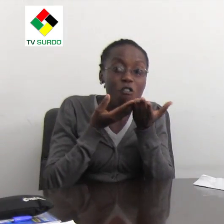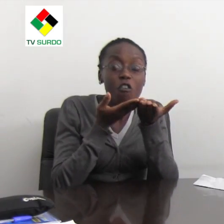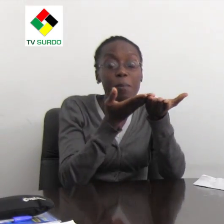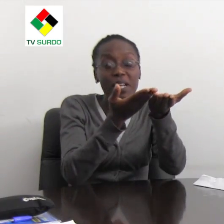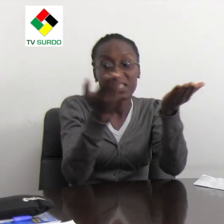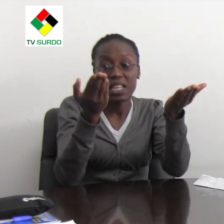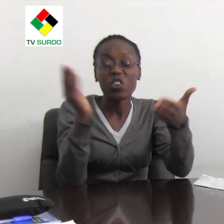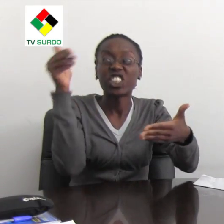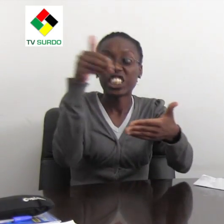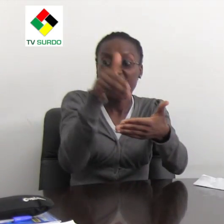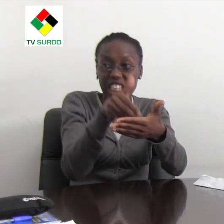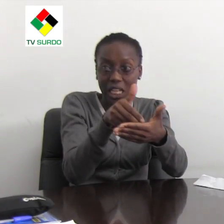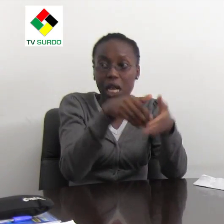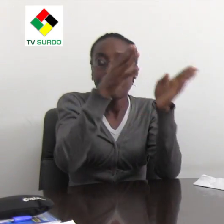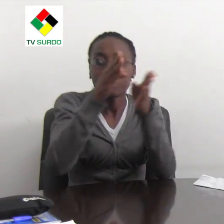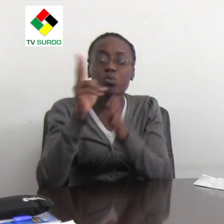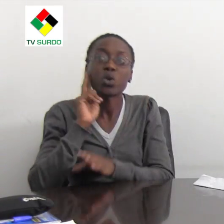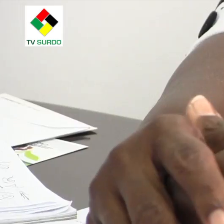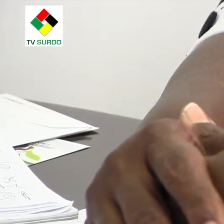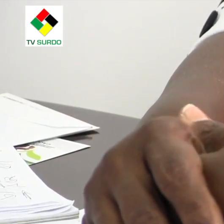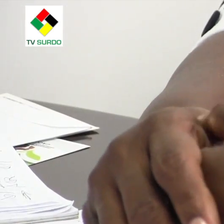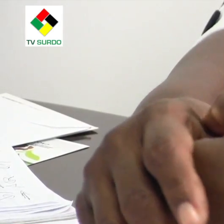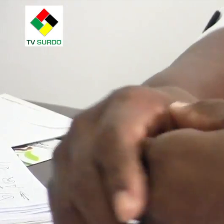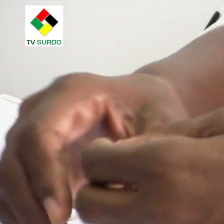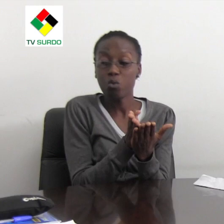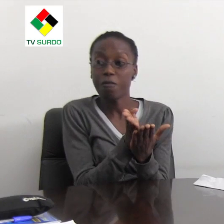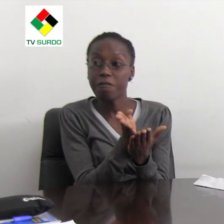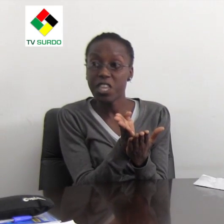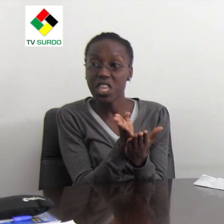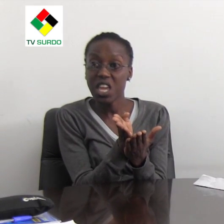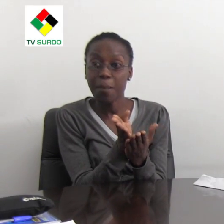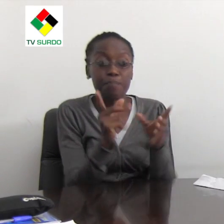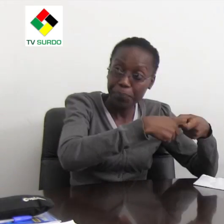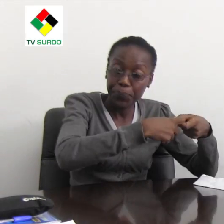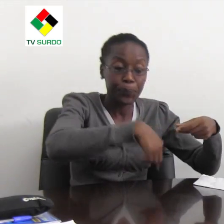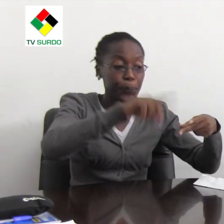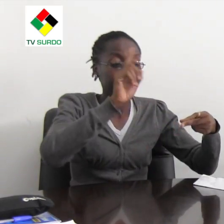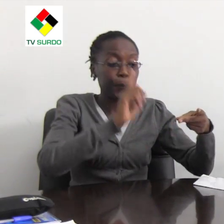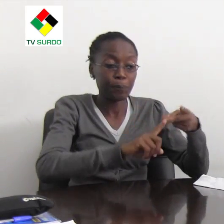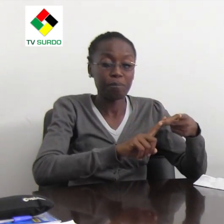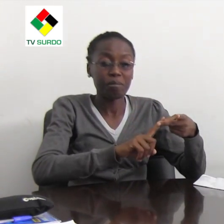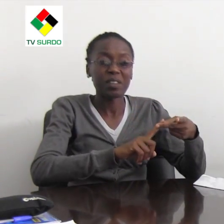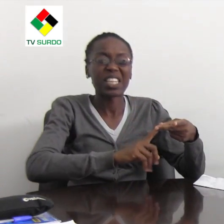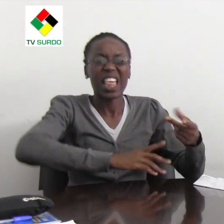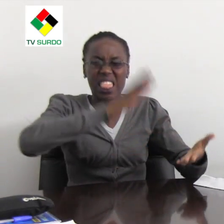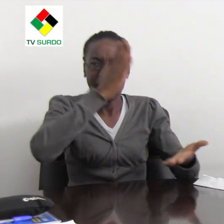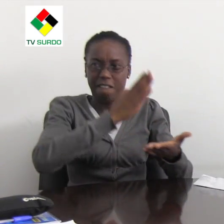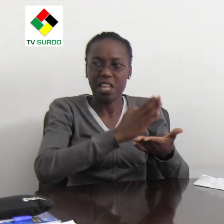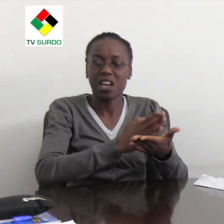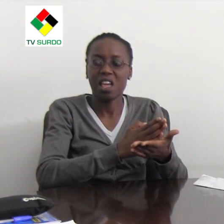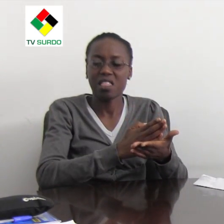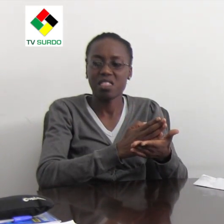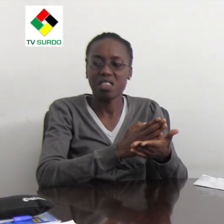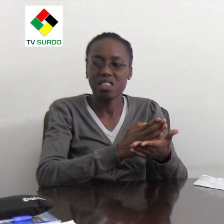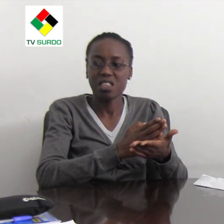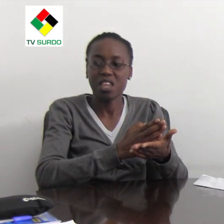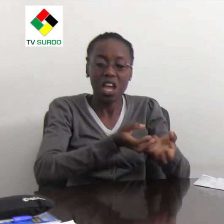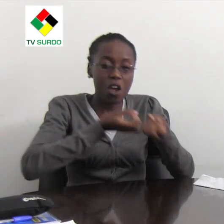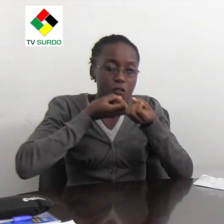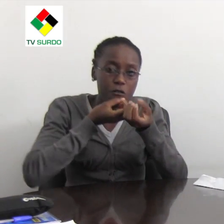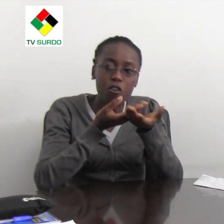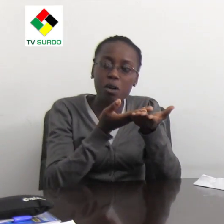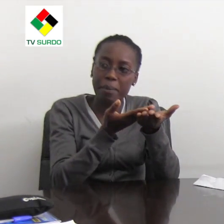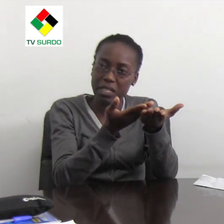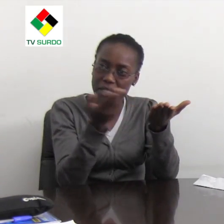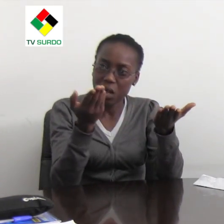Ainda não existe. Mas, por via das famílias, de certeza que a informação que é veiculada